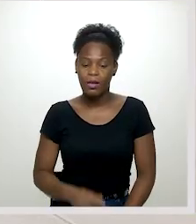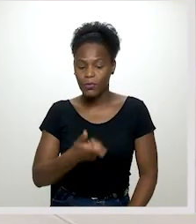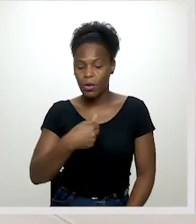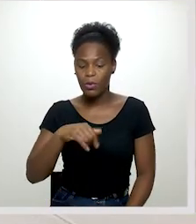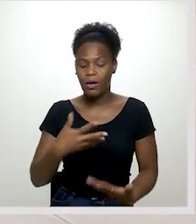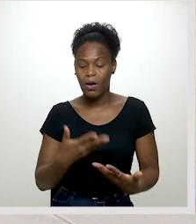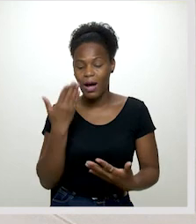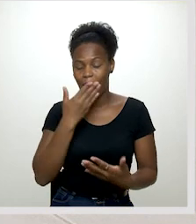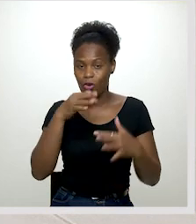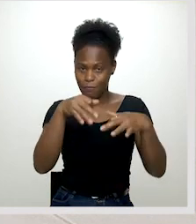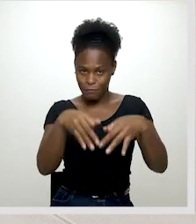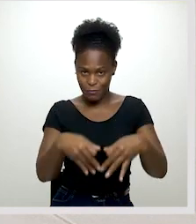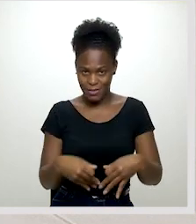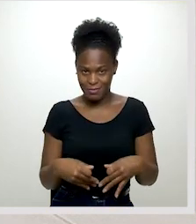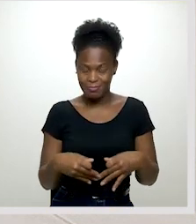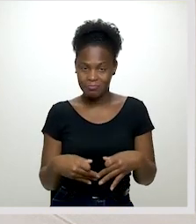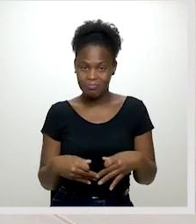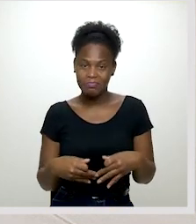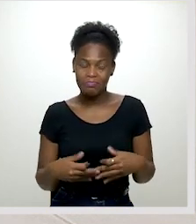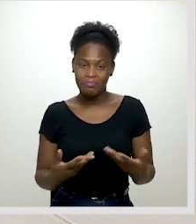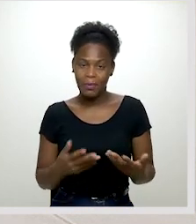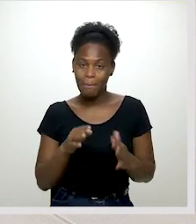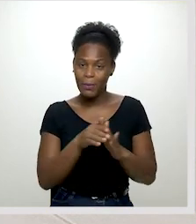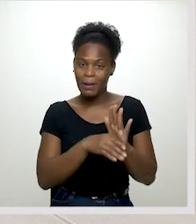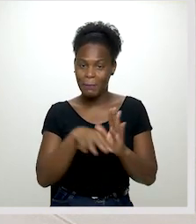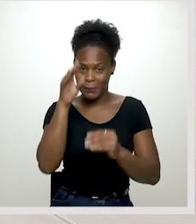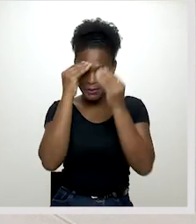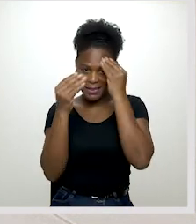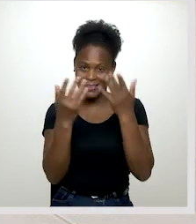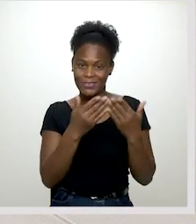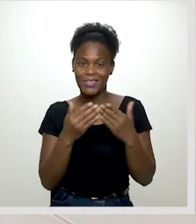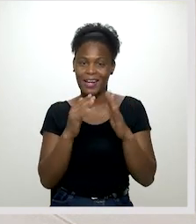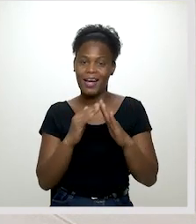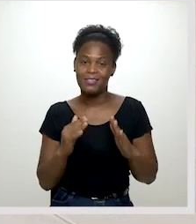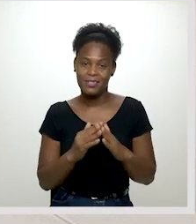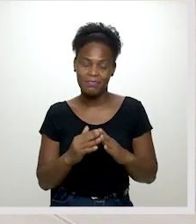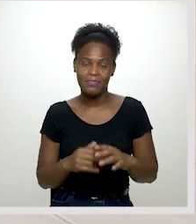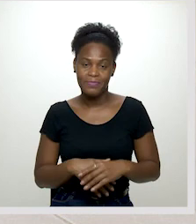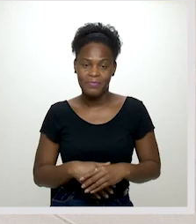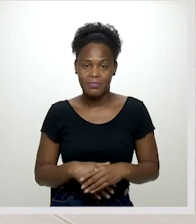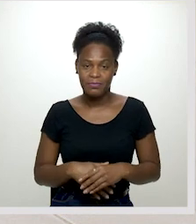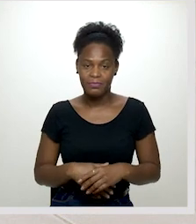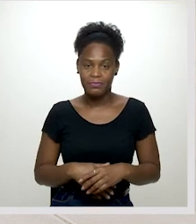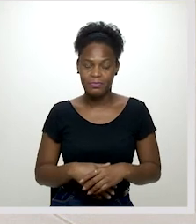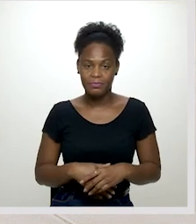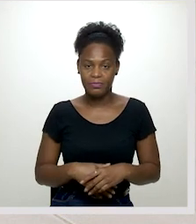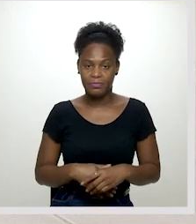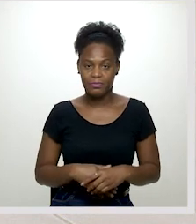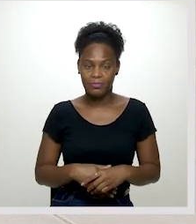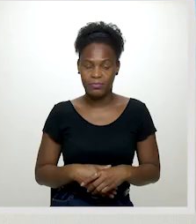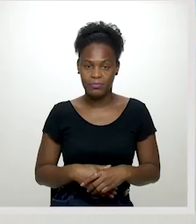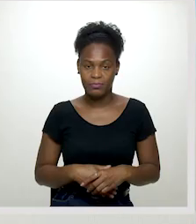Estamos no fim da nossa aula no programa Aprender, Estudar em Casa.